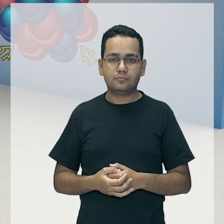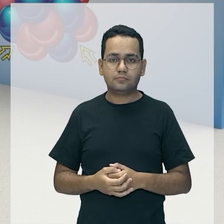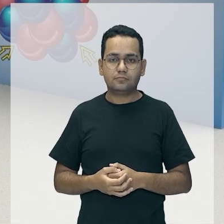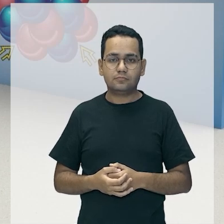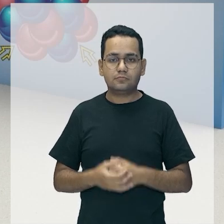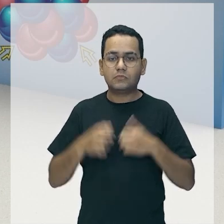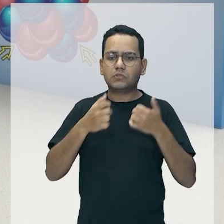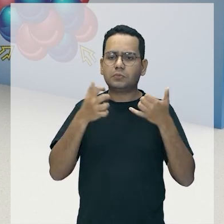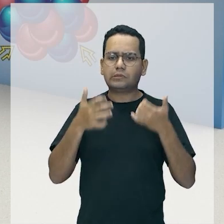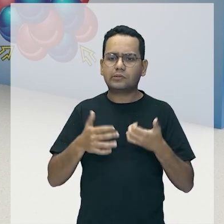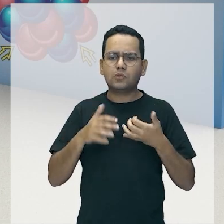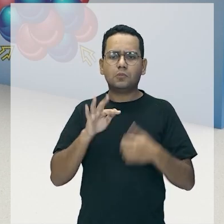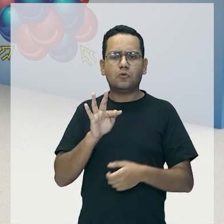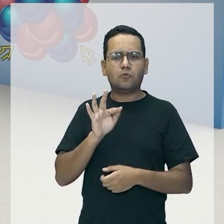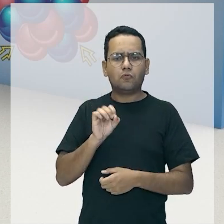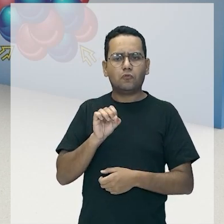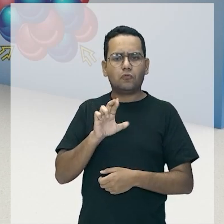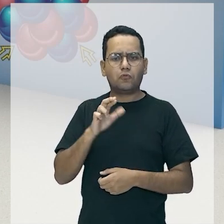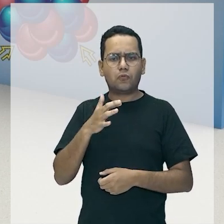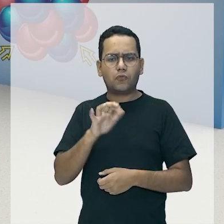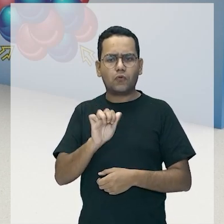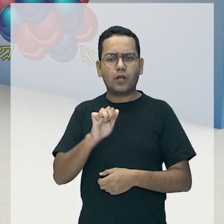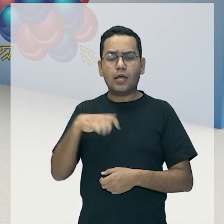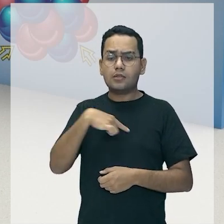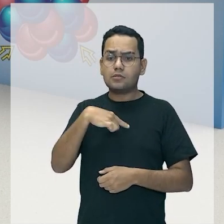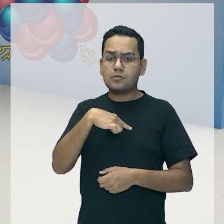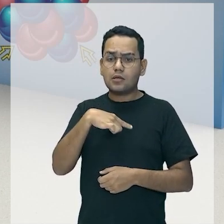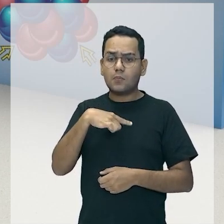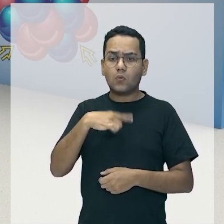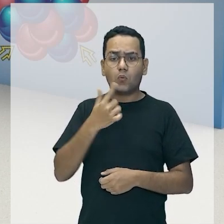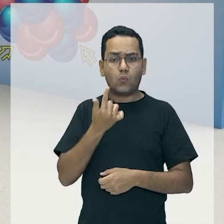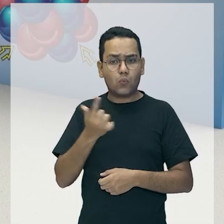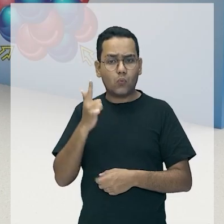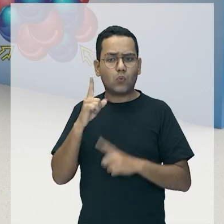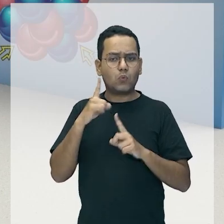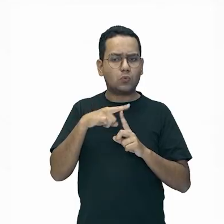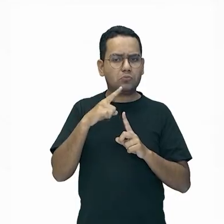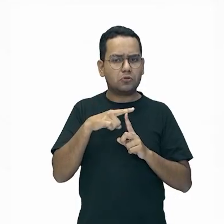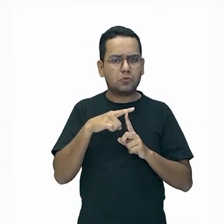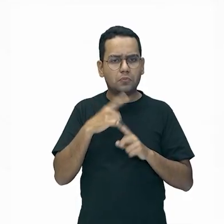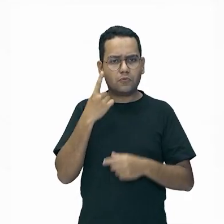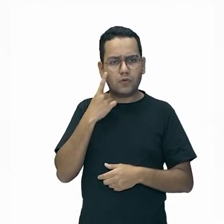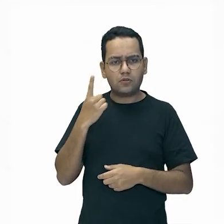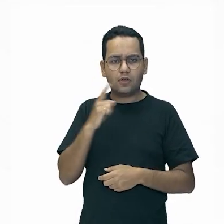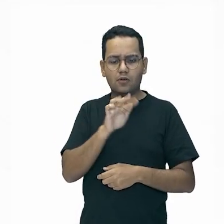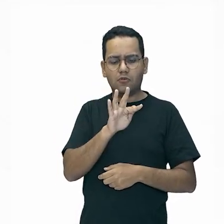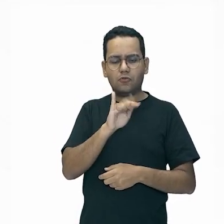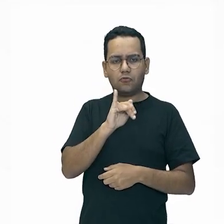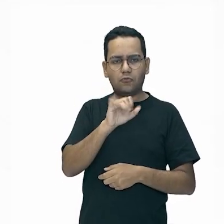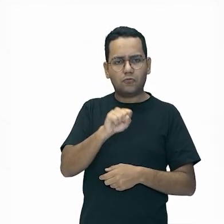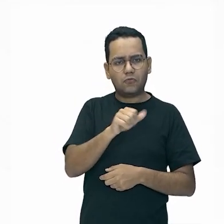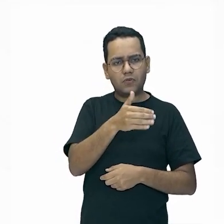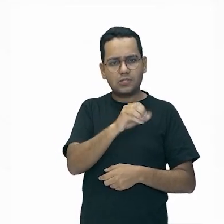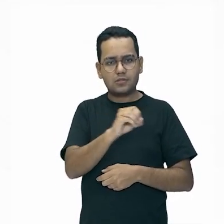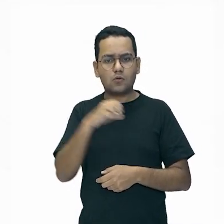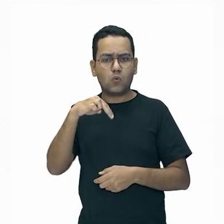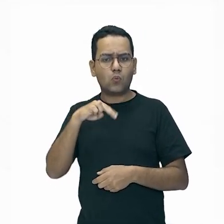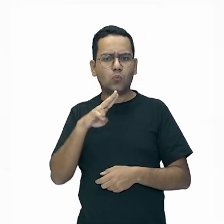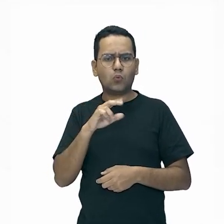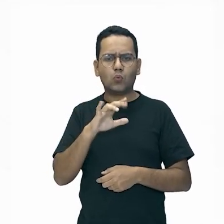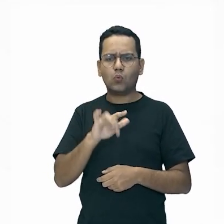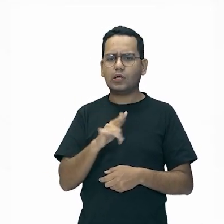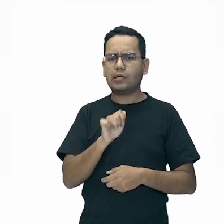temos aqui o que nós chamamos de fissão nuclear, tá, pessoal? O que é a fissão nuclear? Dá só uma olhada, ó. A